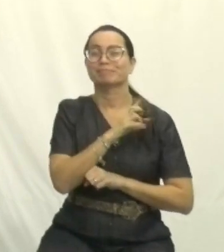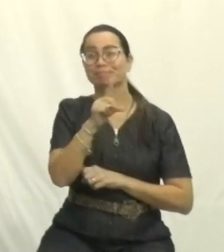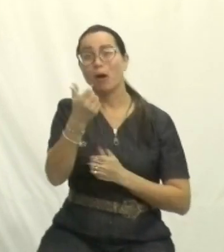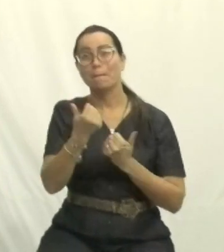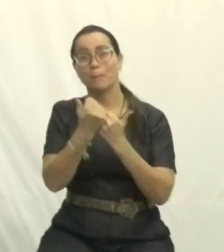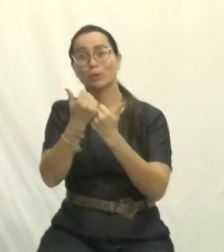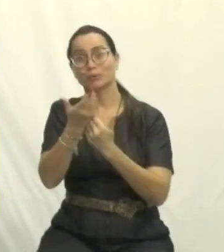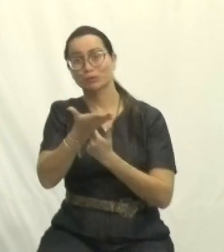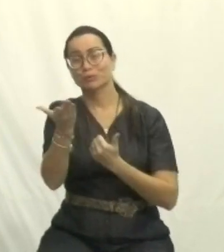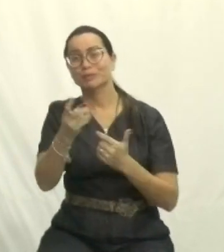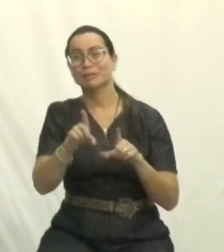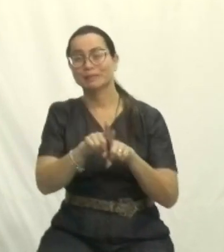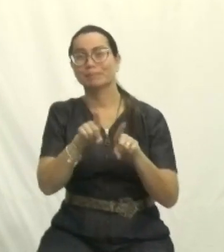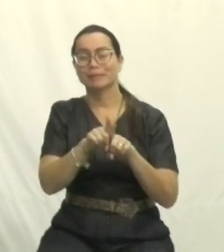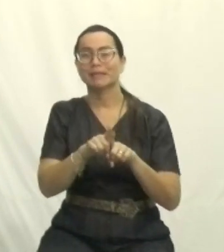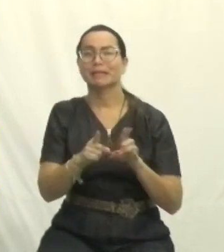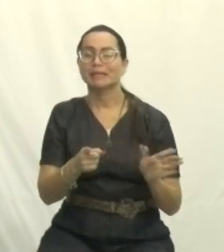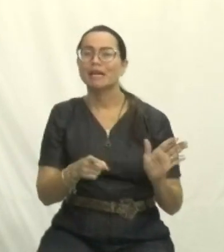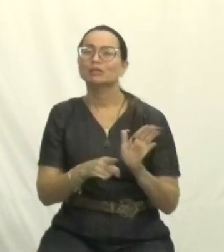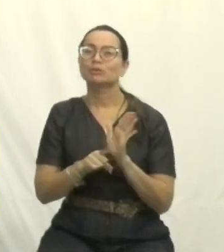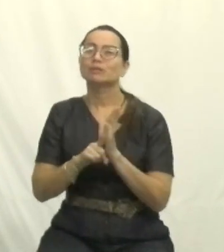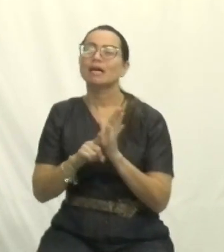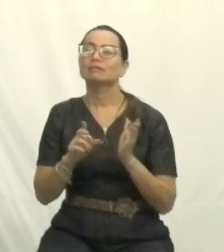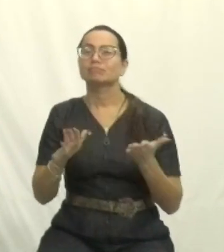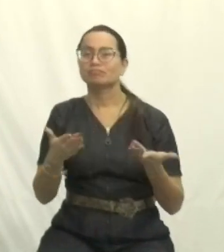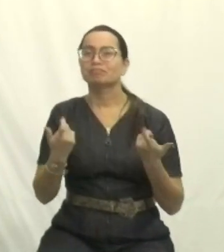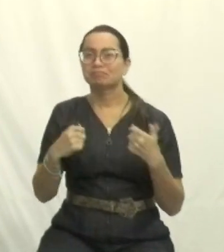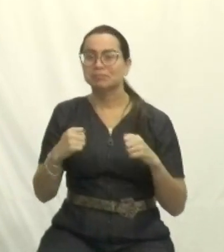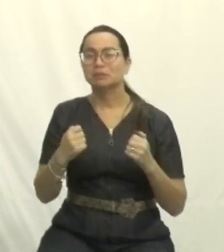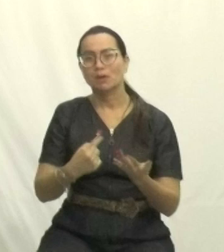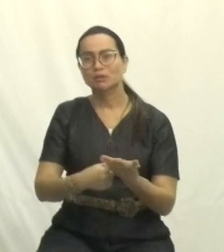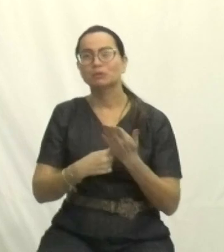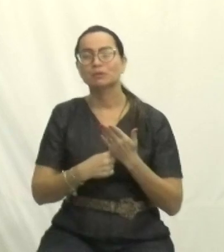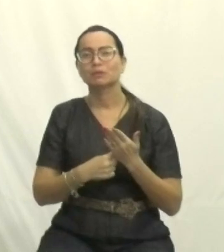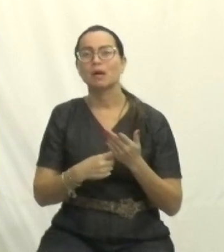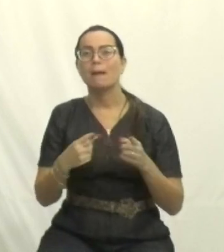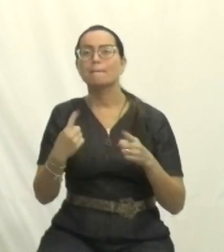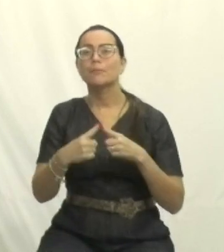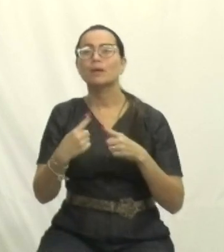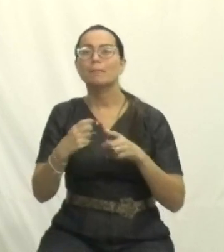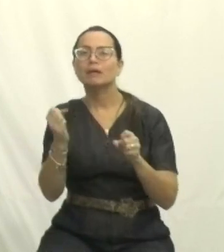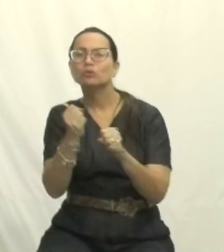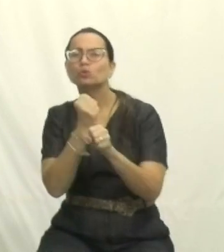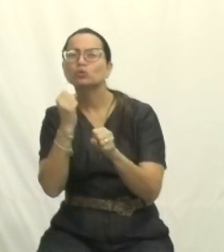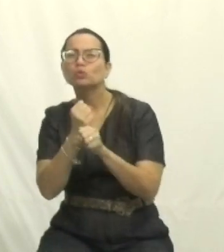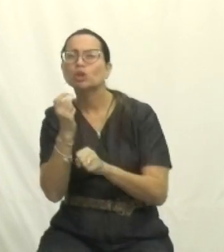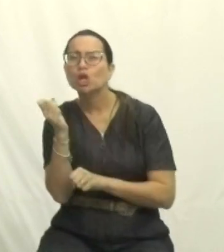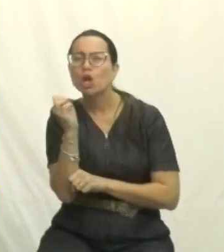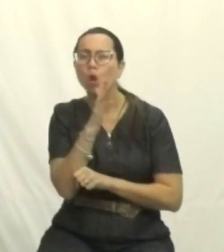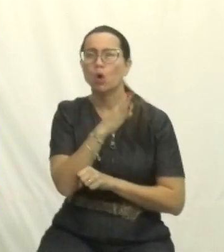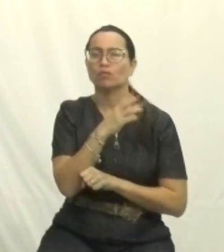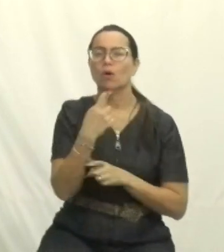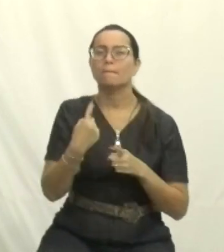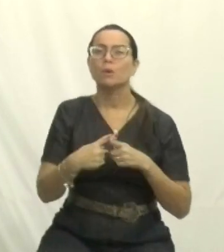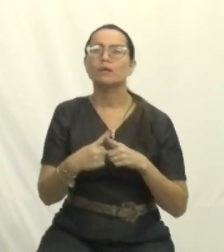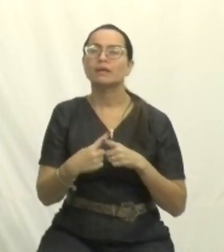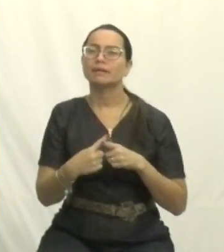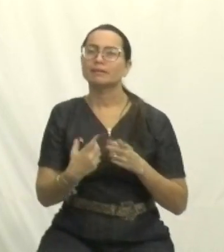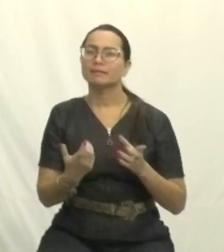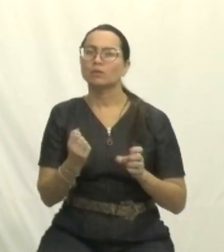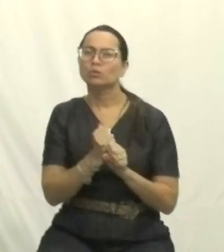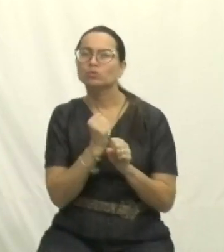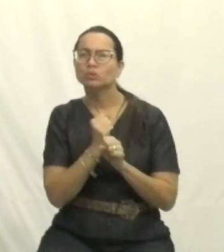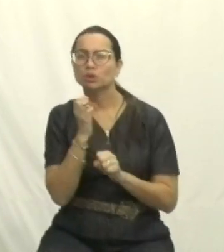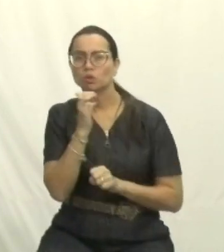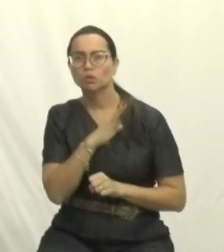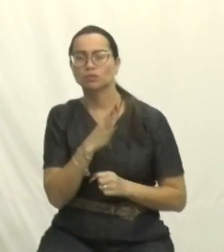que nos auxiliaram em algumas das demandas que nós tivemos, para fazer uma reconstrução do quartel naquele local. Por que disso? Né? O Corpo